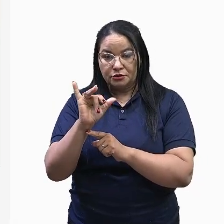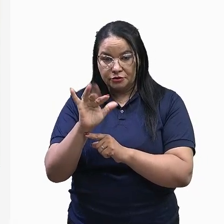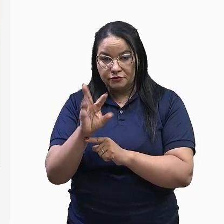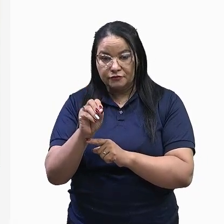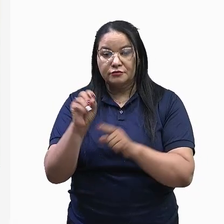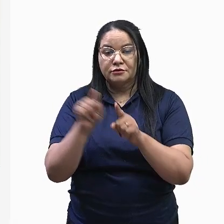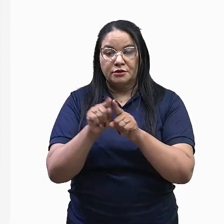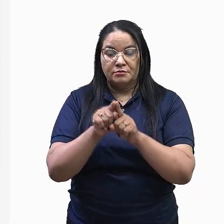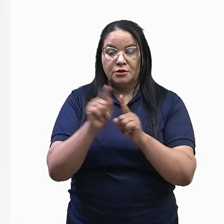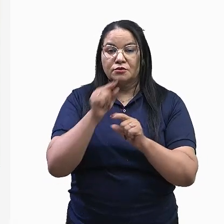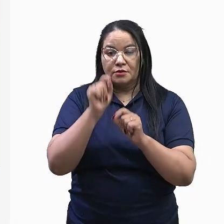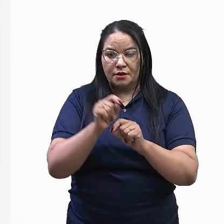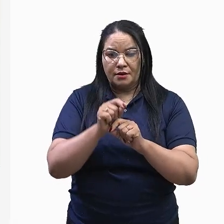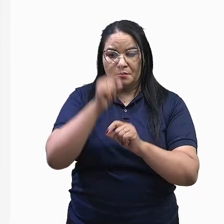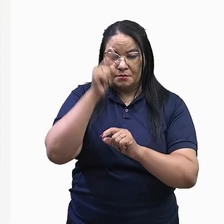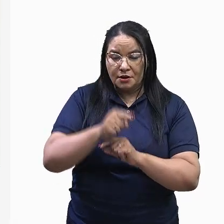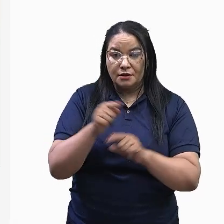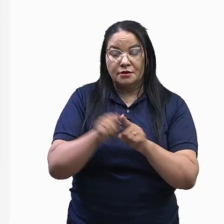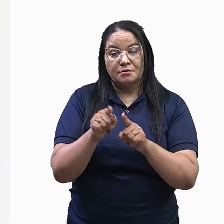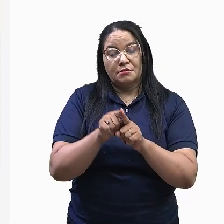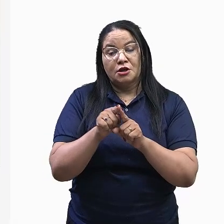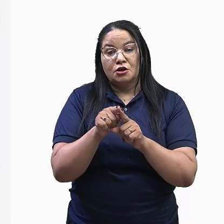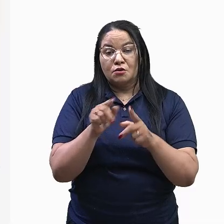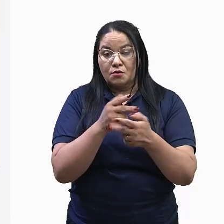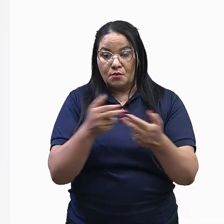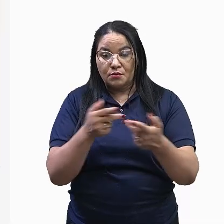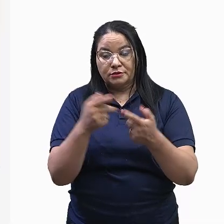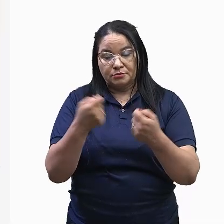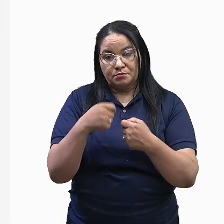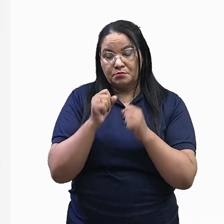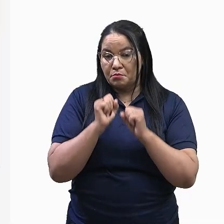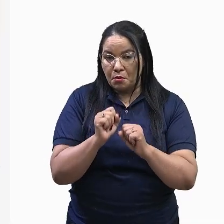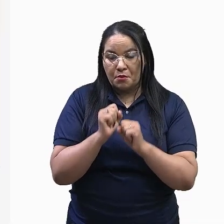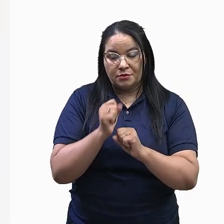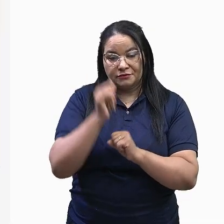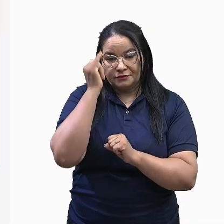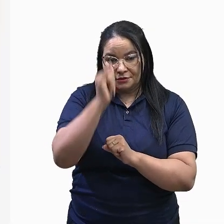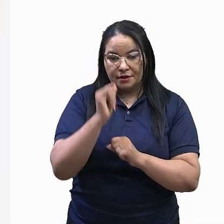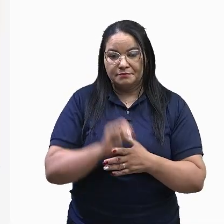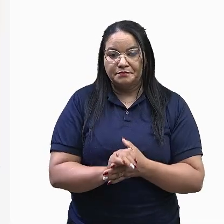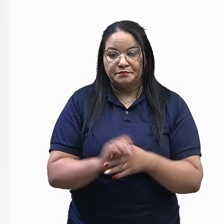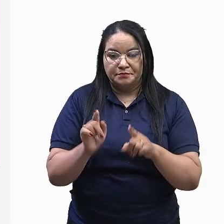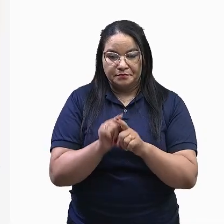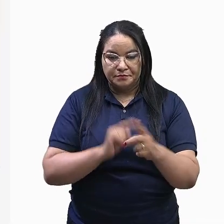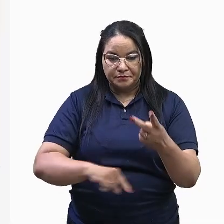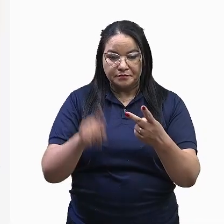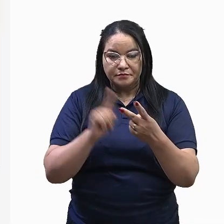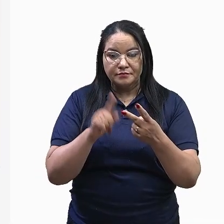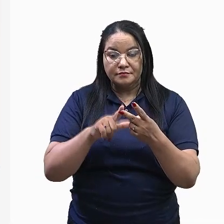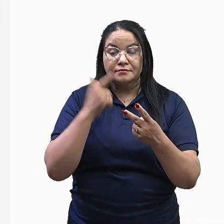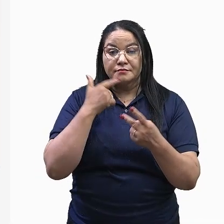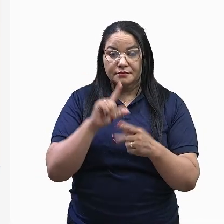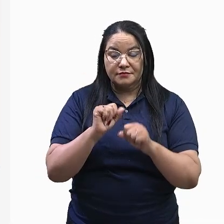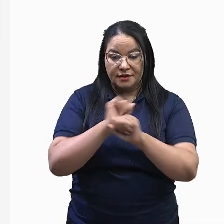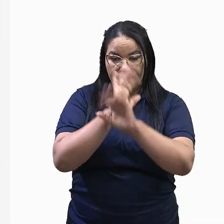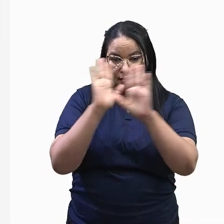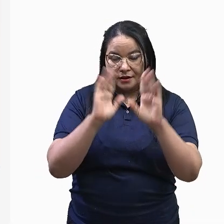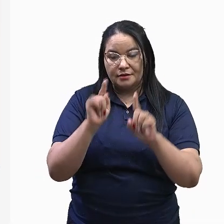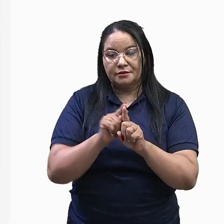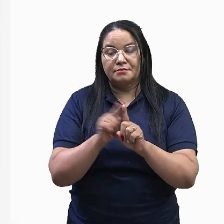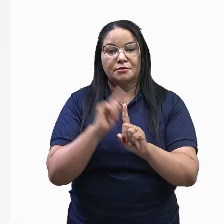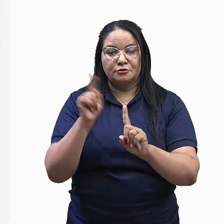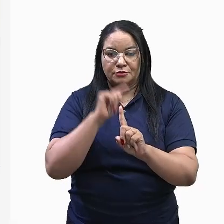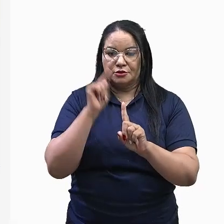indicando o que deve ser feito ou evitado. Ele vai ter o quê? Uma linguagem clara e objetiva